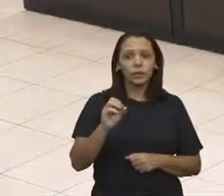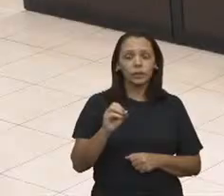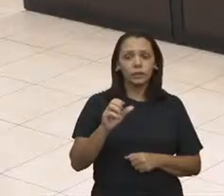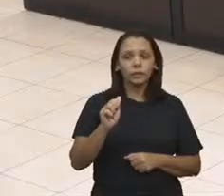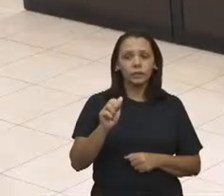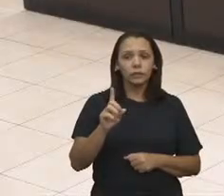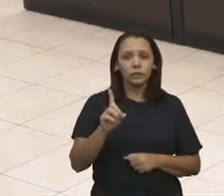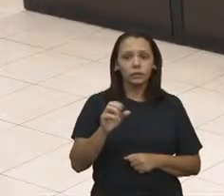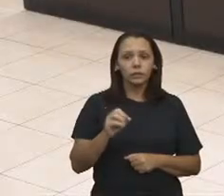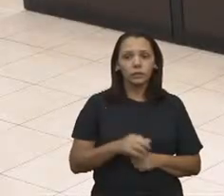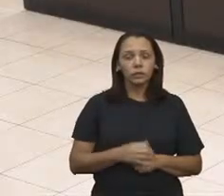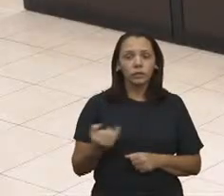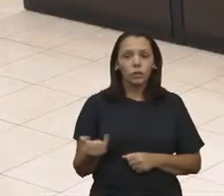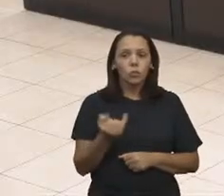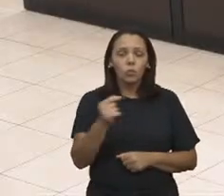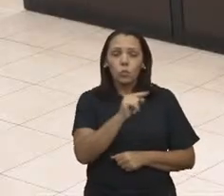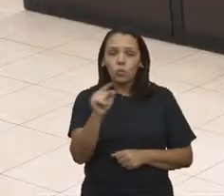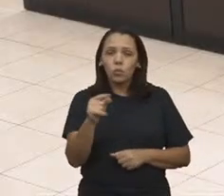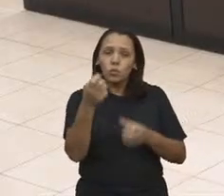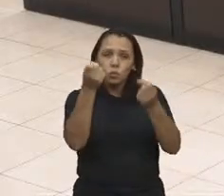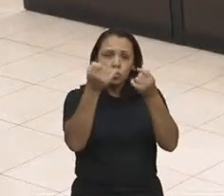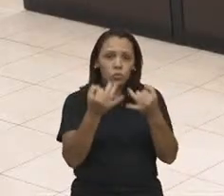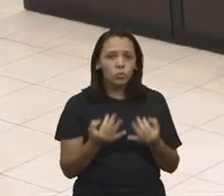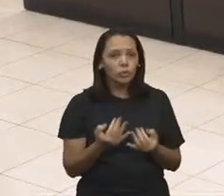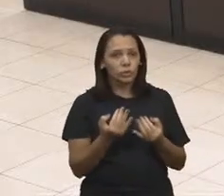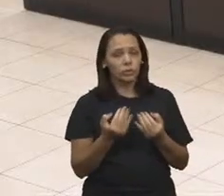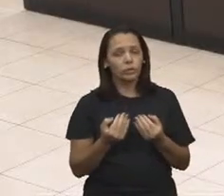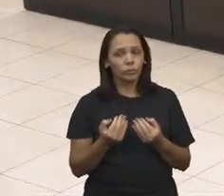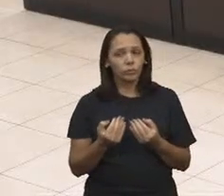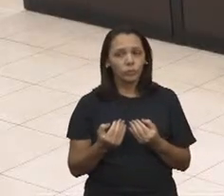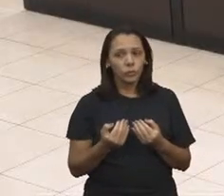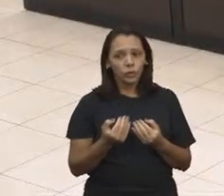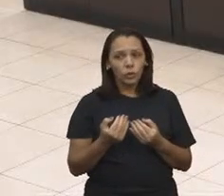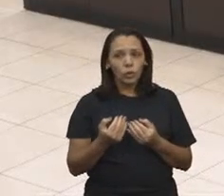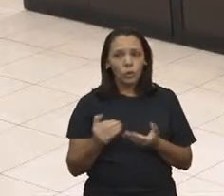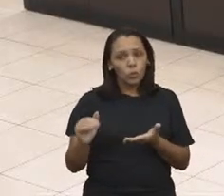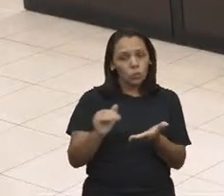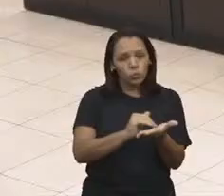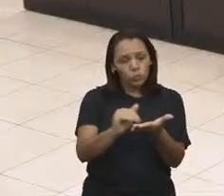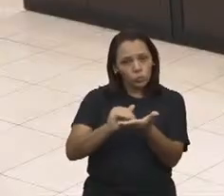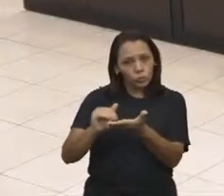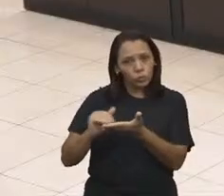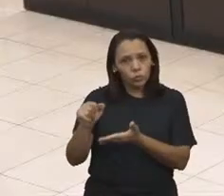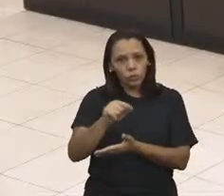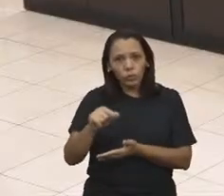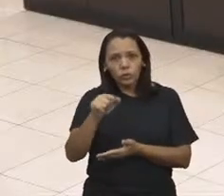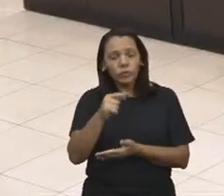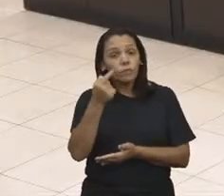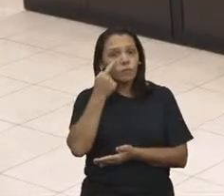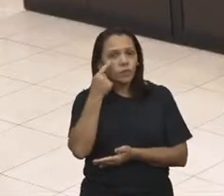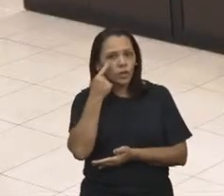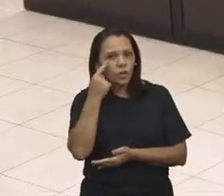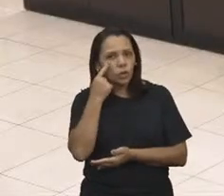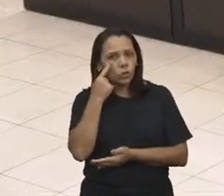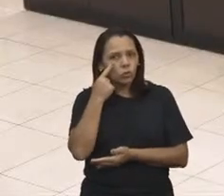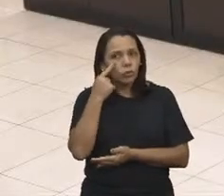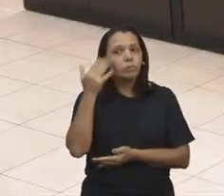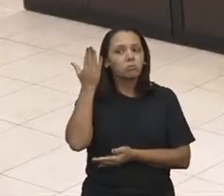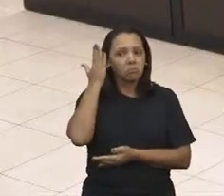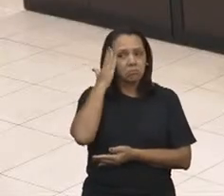Pessoal, é importante vocês falarem o que acontece para que, né, os senhores secretários que estão aqui hoje, para ouvir também, para que eles possam